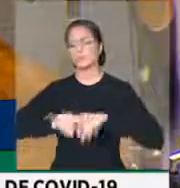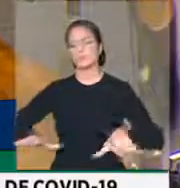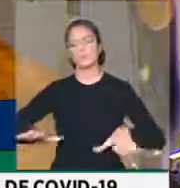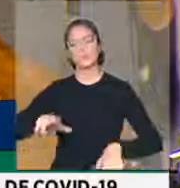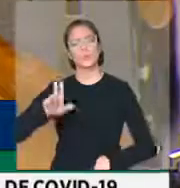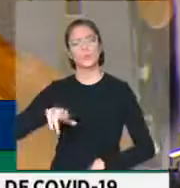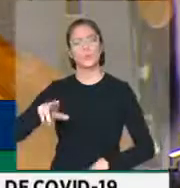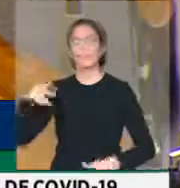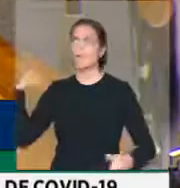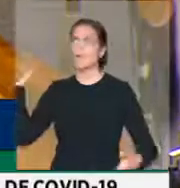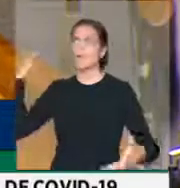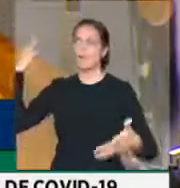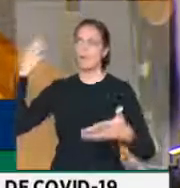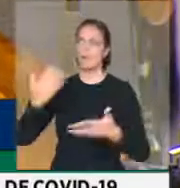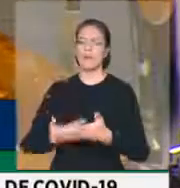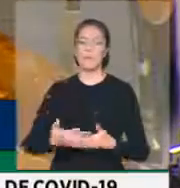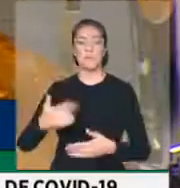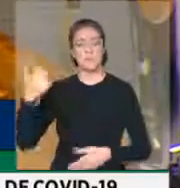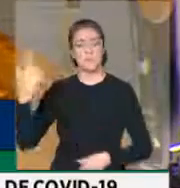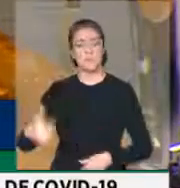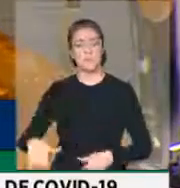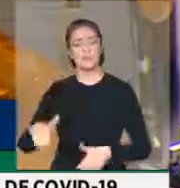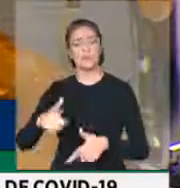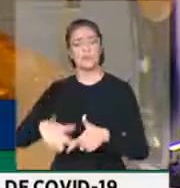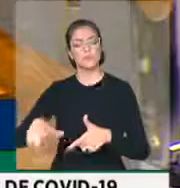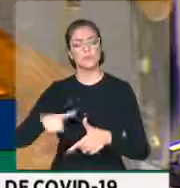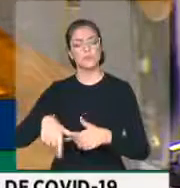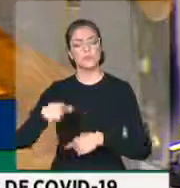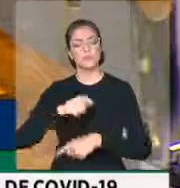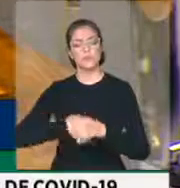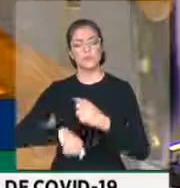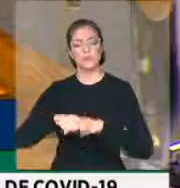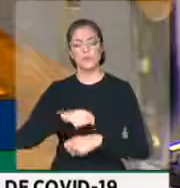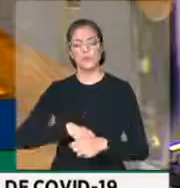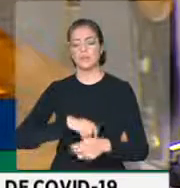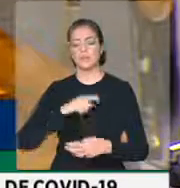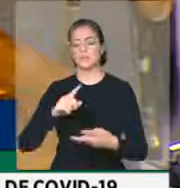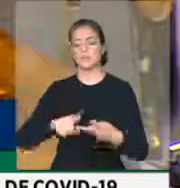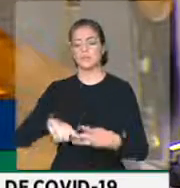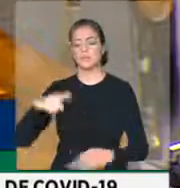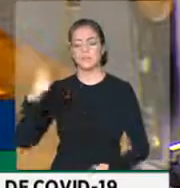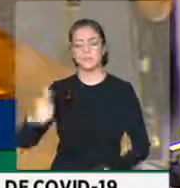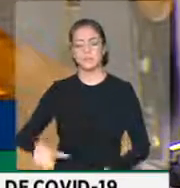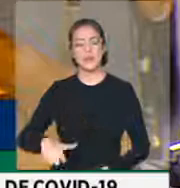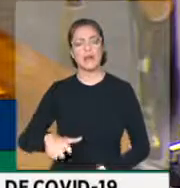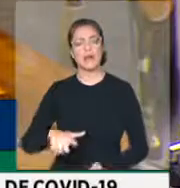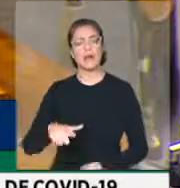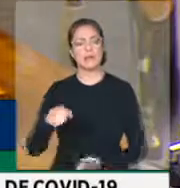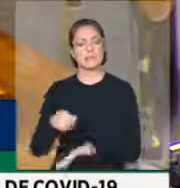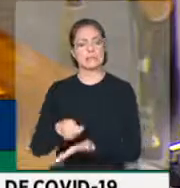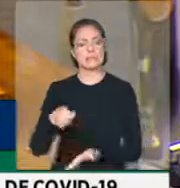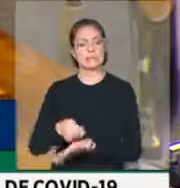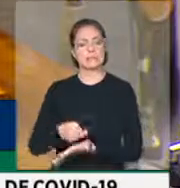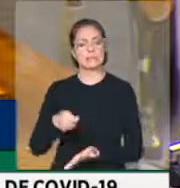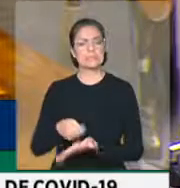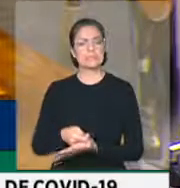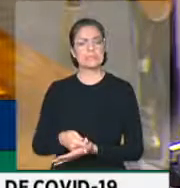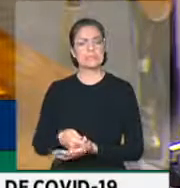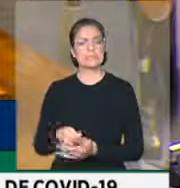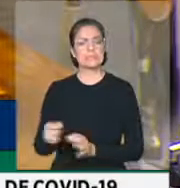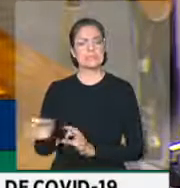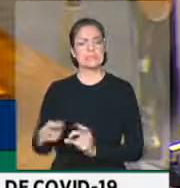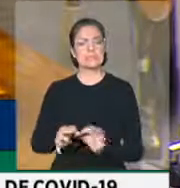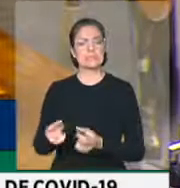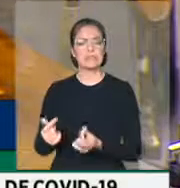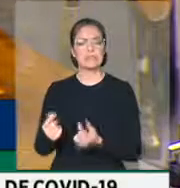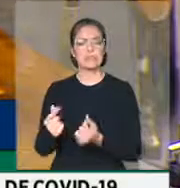uma crise econômica anterior, responsabilidade de uma agenda ultraliberal e fiscalista que massacrou o Sistema Único de Saúde